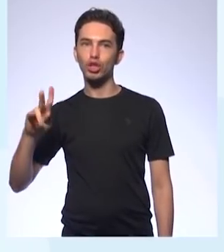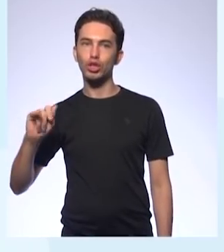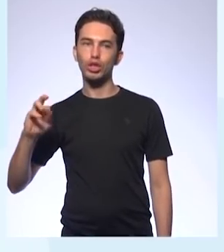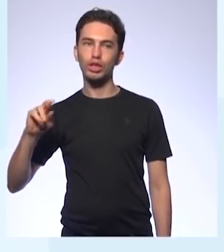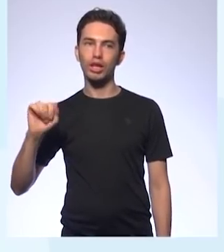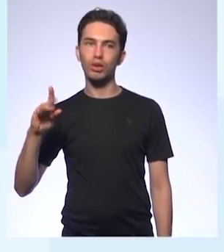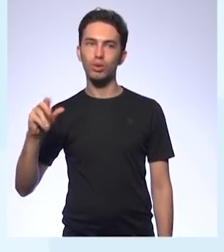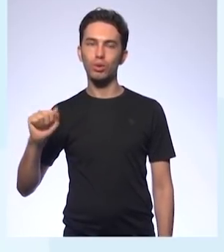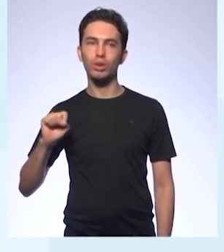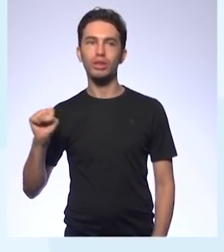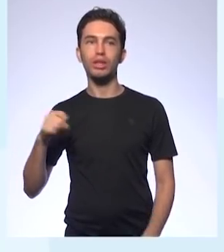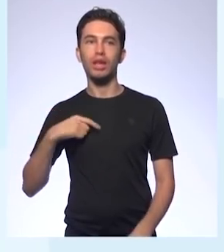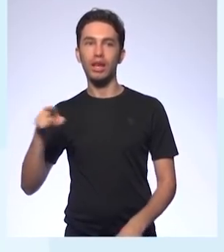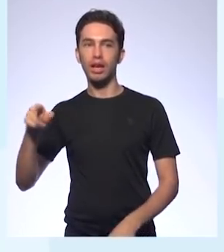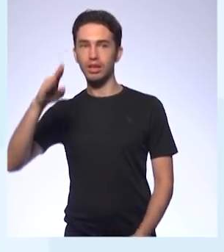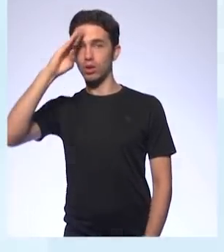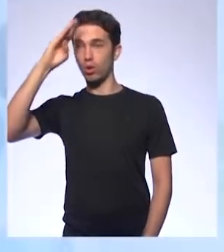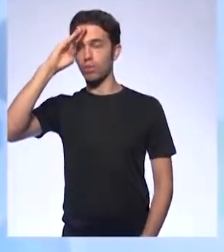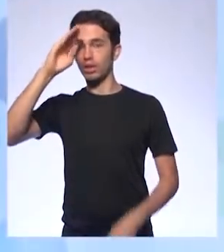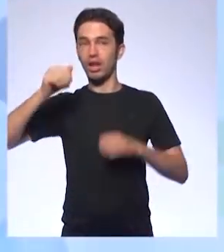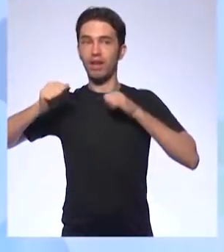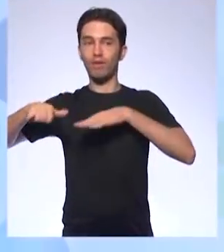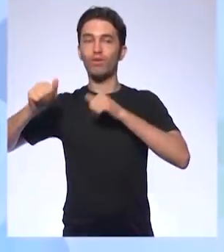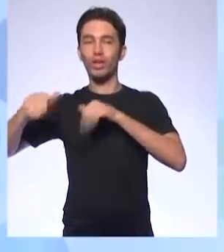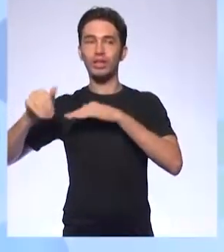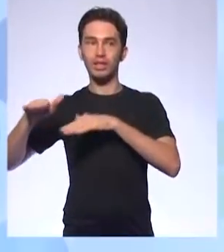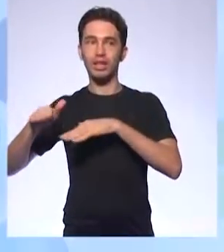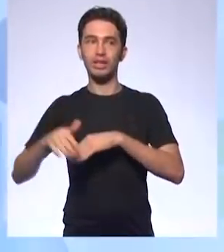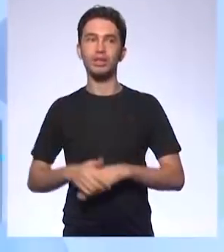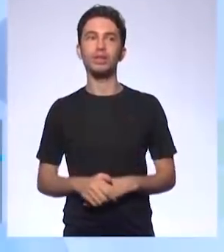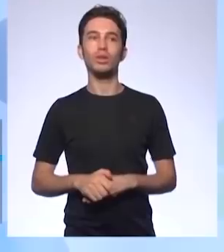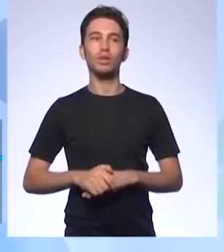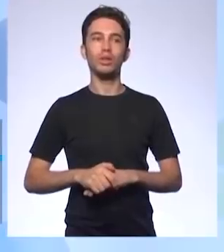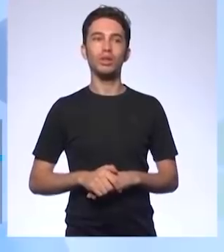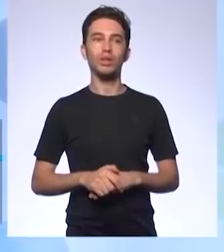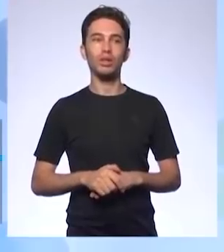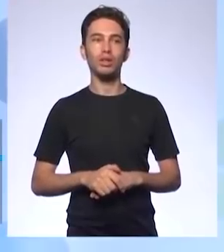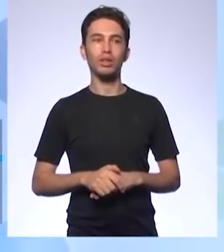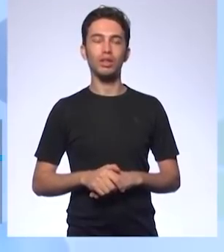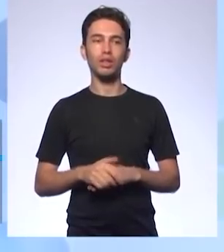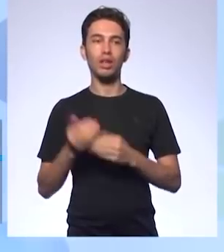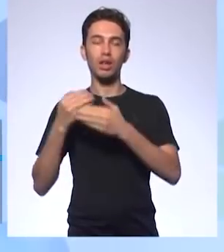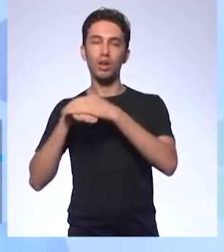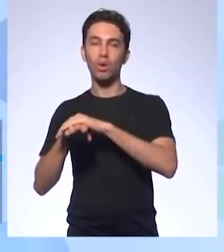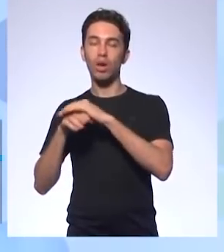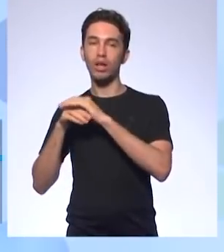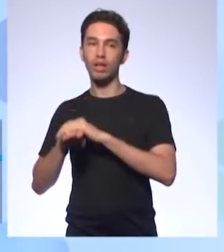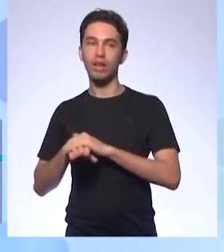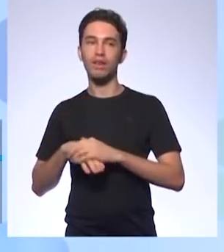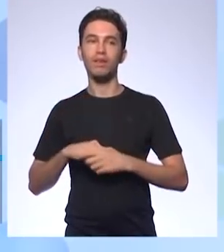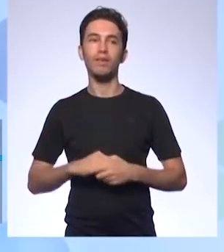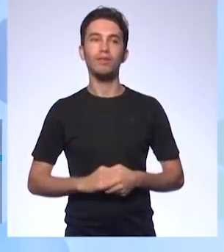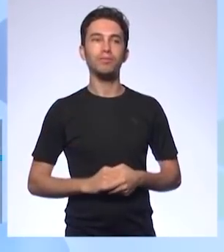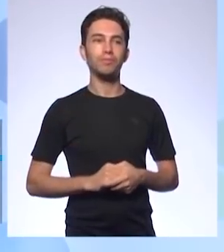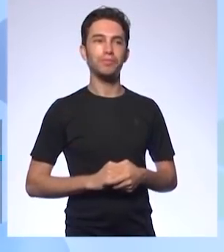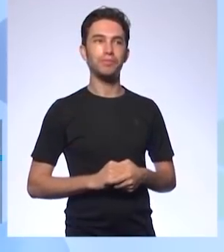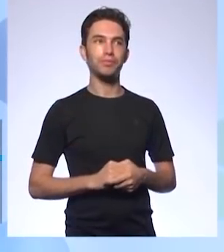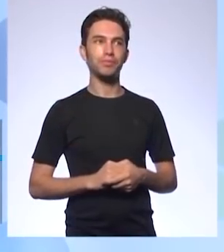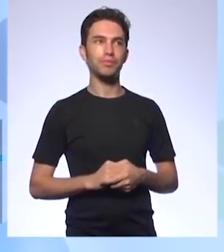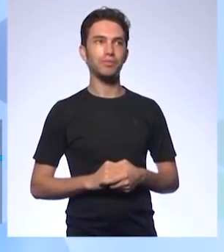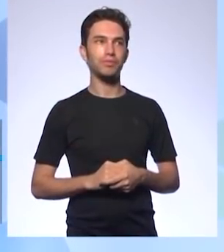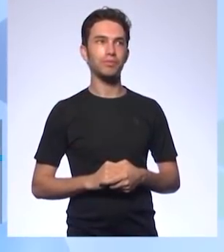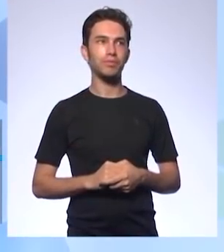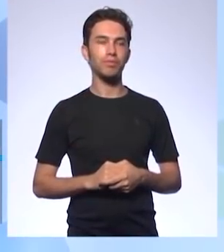compulsório no serviço militar. Então, olha só, pessoal, até aqui estou só desenhando as formas de escravidão no mundo antigo,